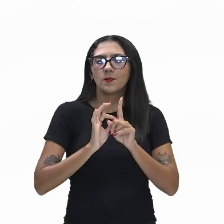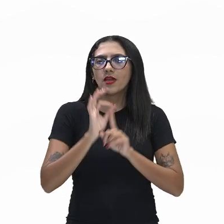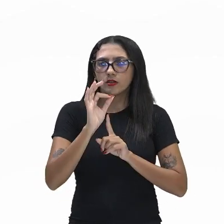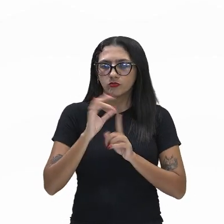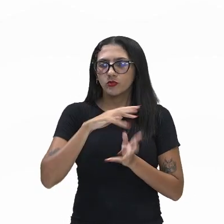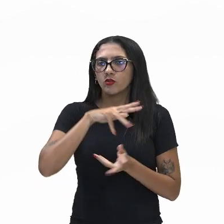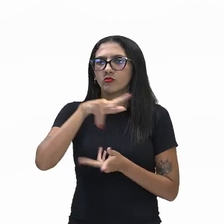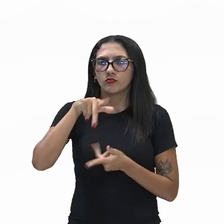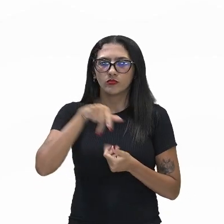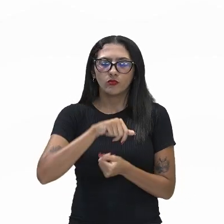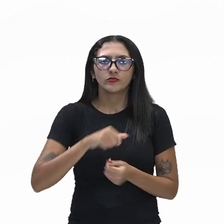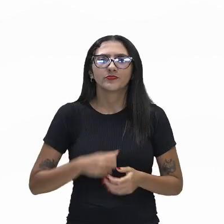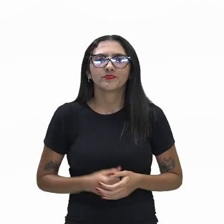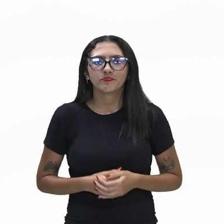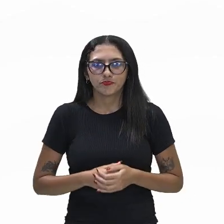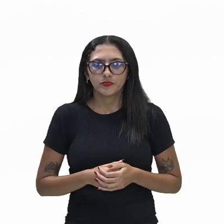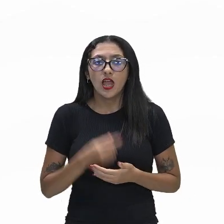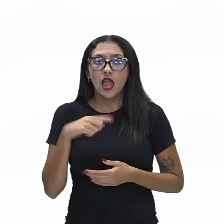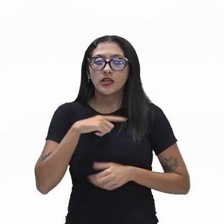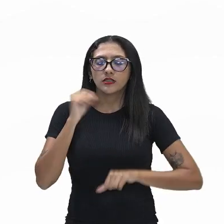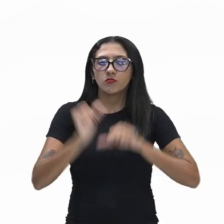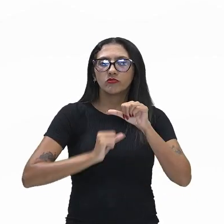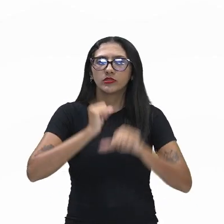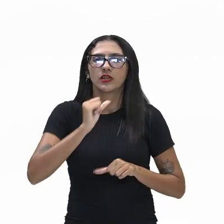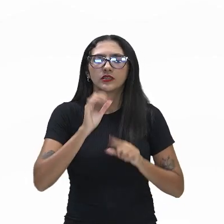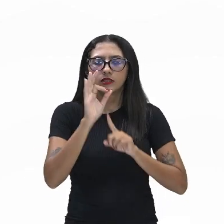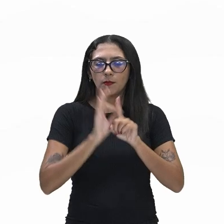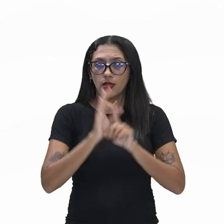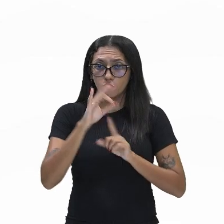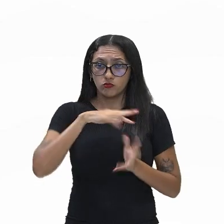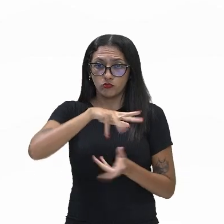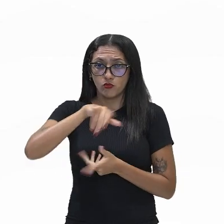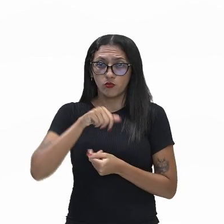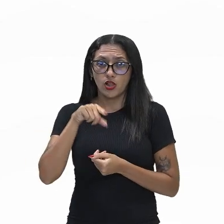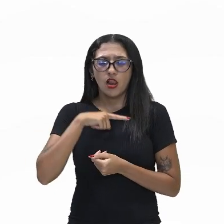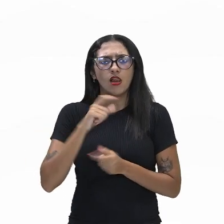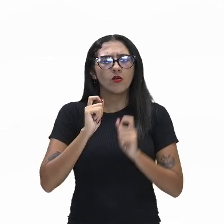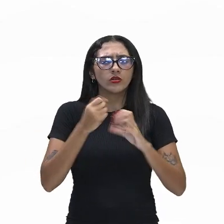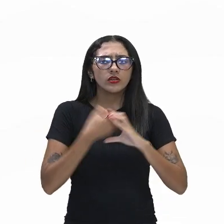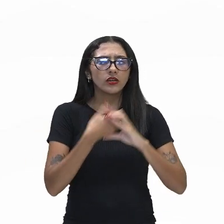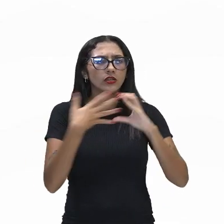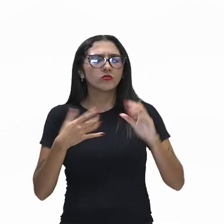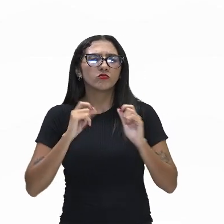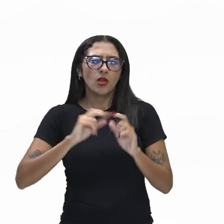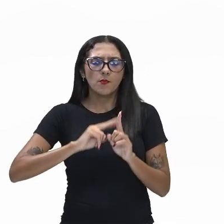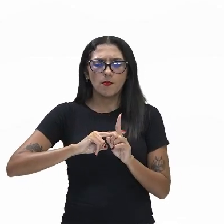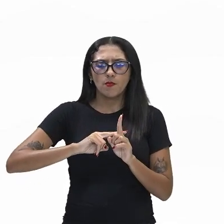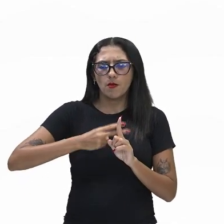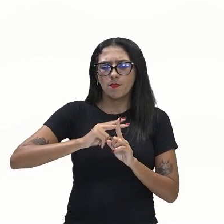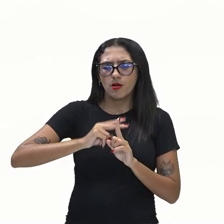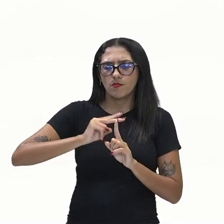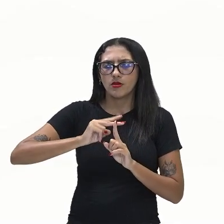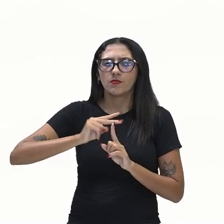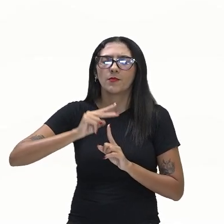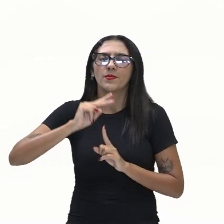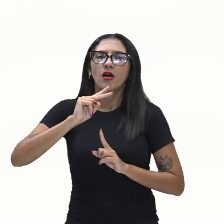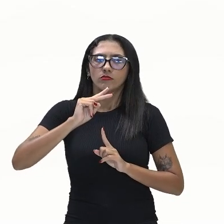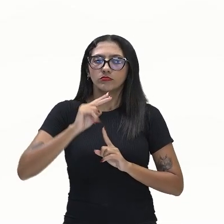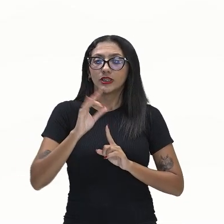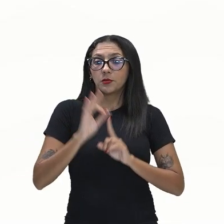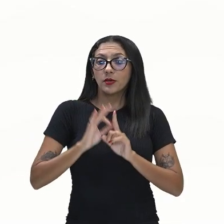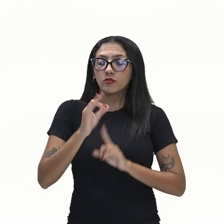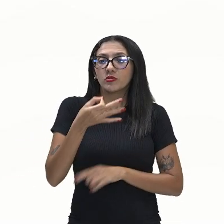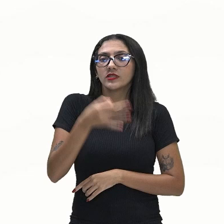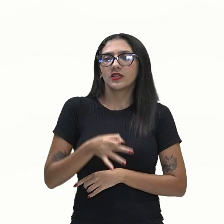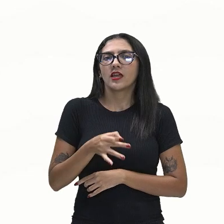aquecimento global é um fenômeno climático caracterizado pelo aumento gradual da temperatura média. Vejam,